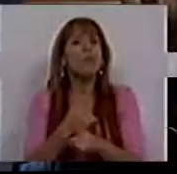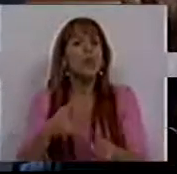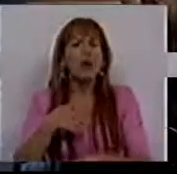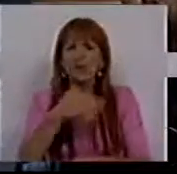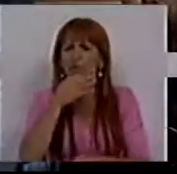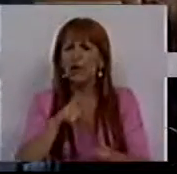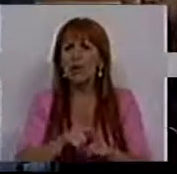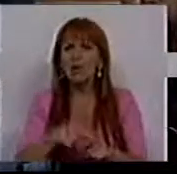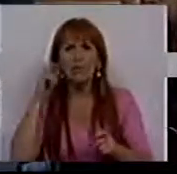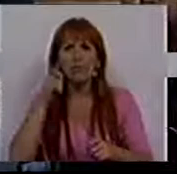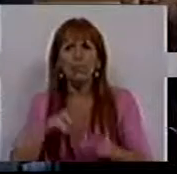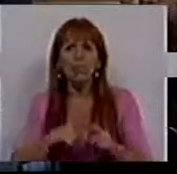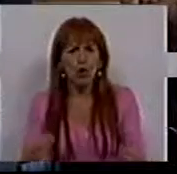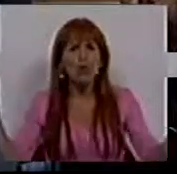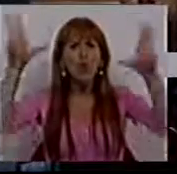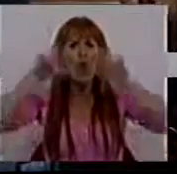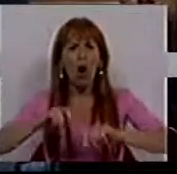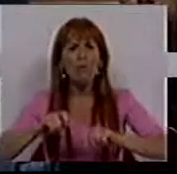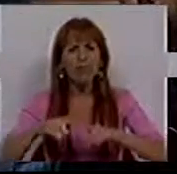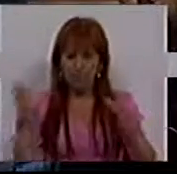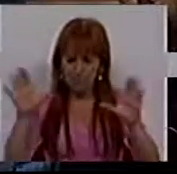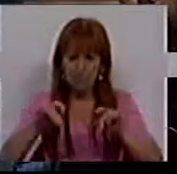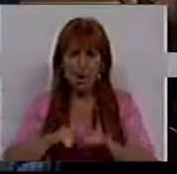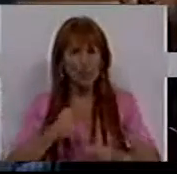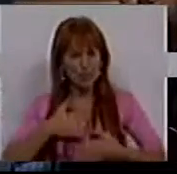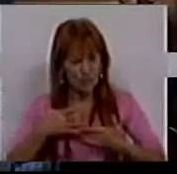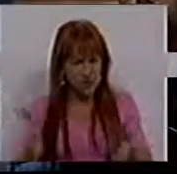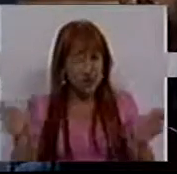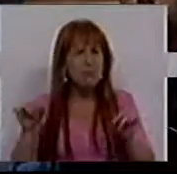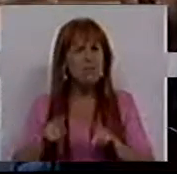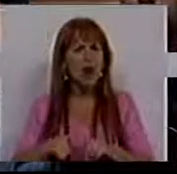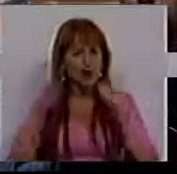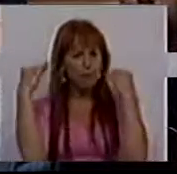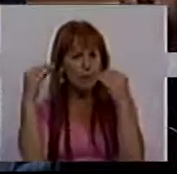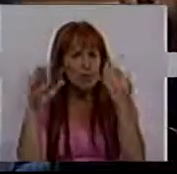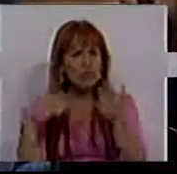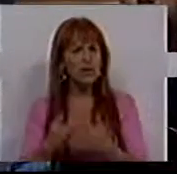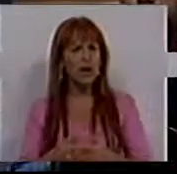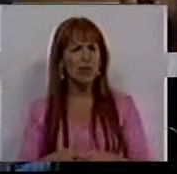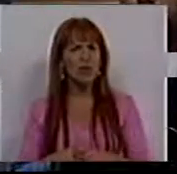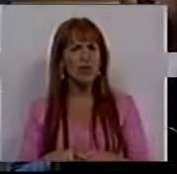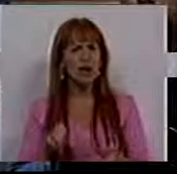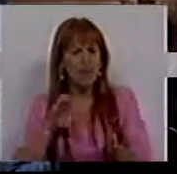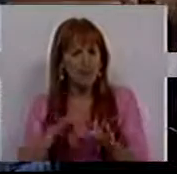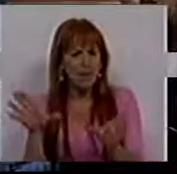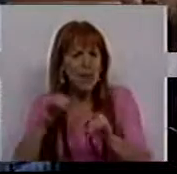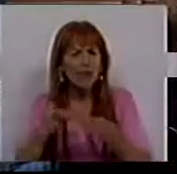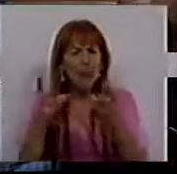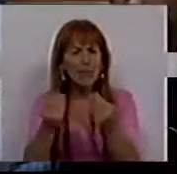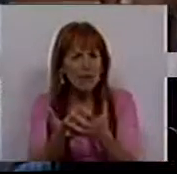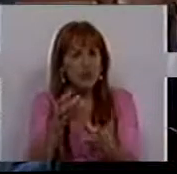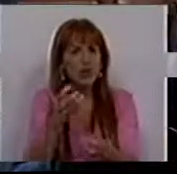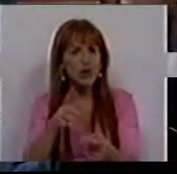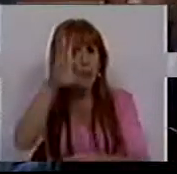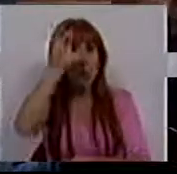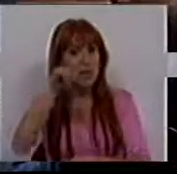estamos a falar de uma fiscalização completamente nova. Vão ter mais profissionais, vão ter formação, vão ter mais verba, vão ter mais orçamento.